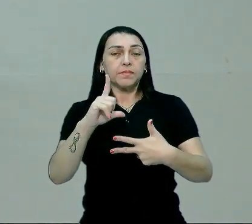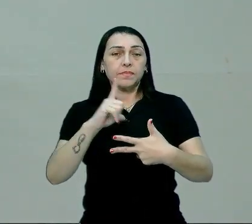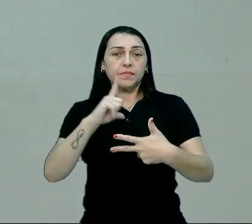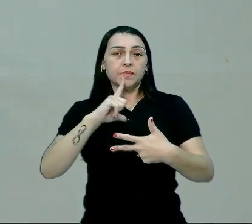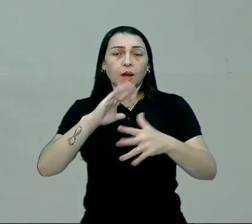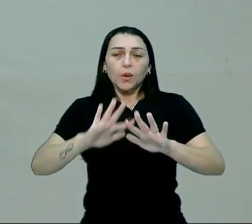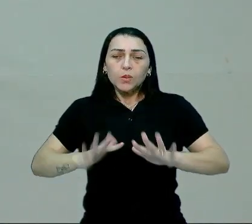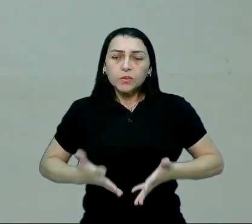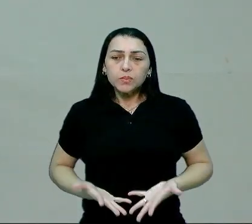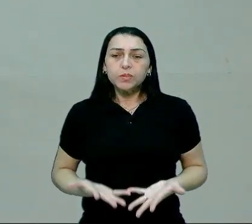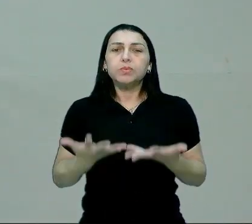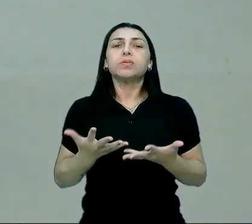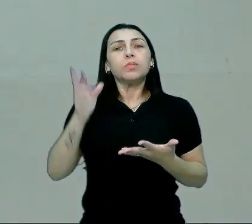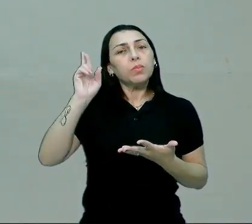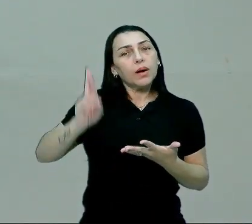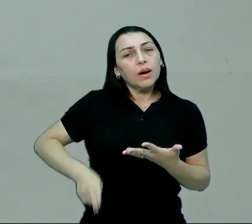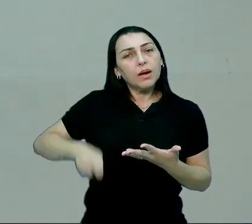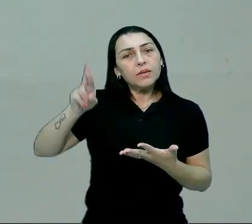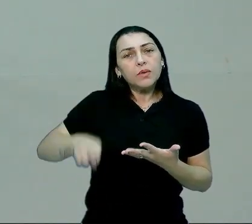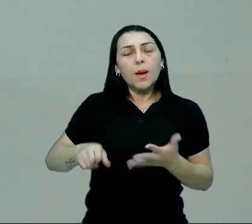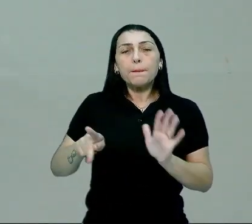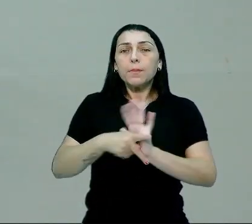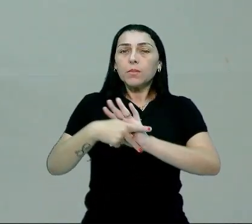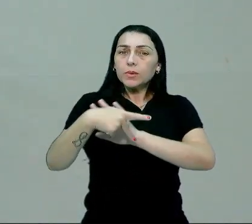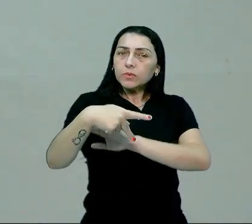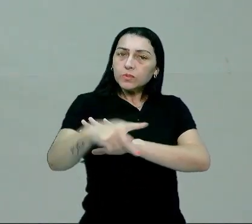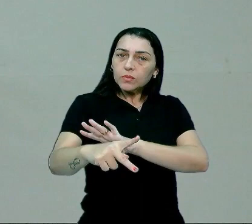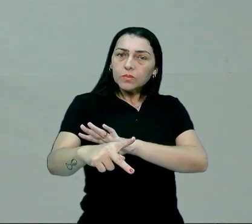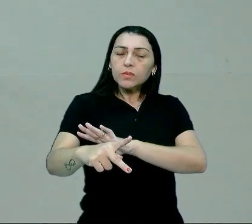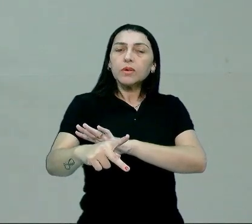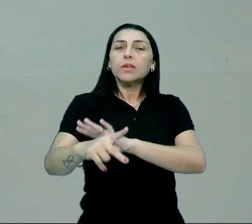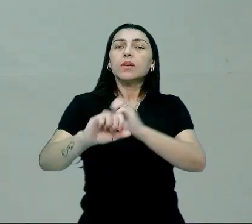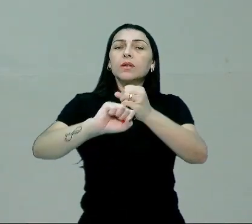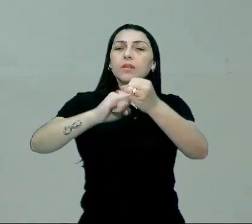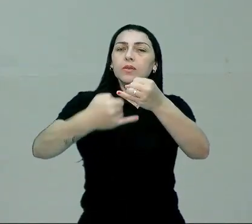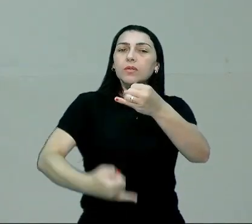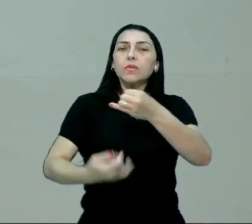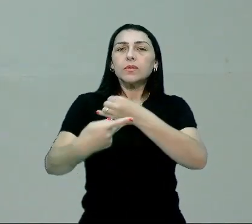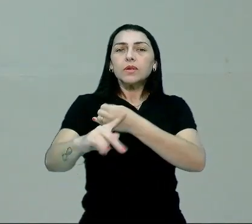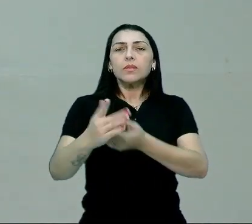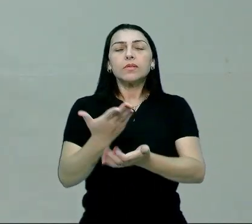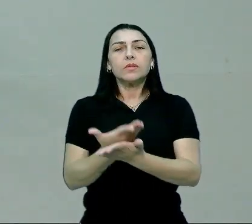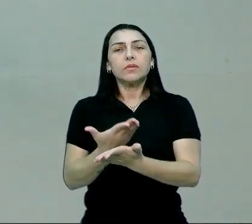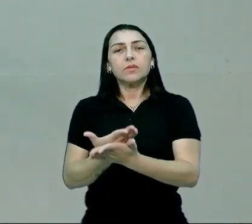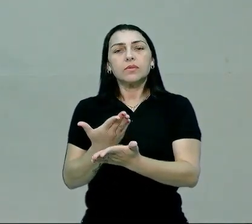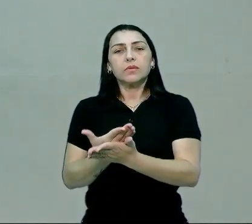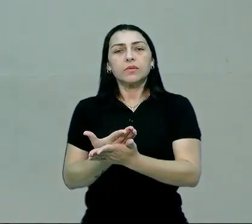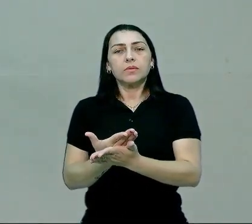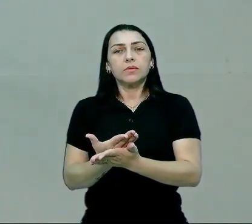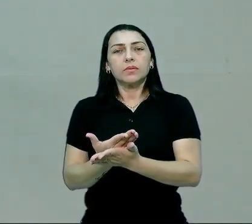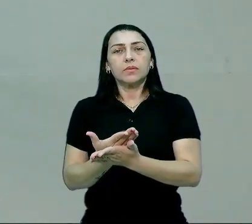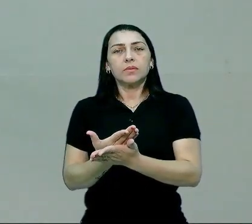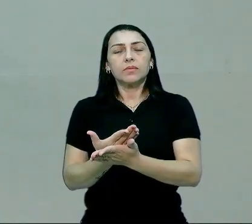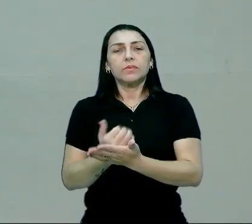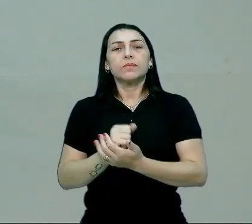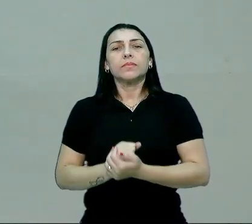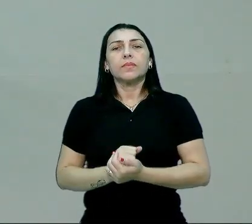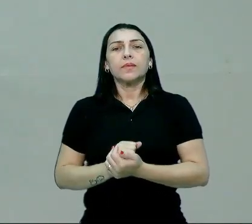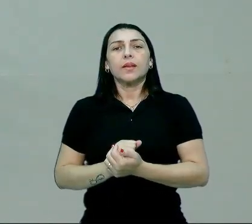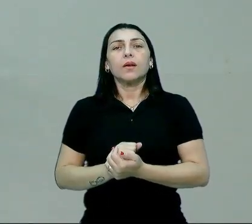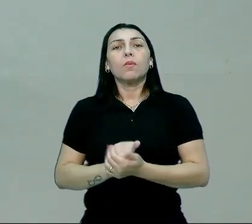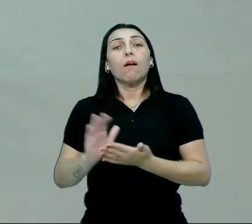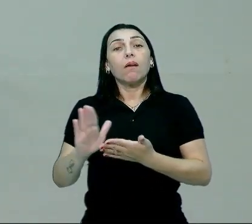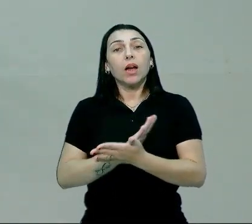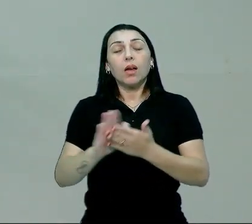um motivo, uma razão que é sua, que justifica os seus estudos. Então, assim,